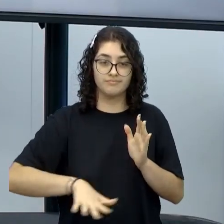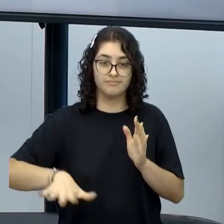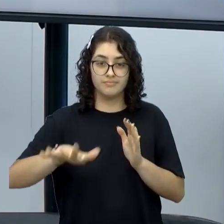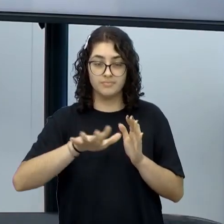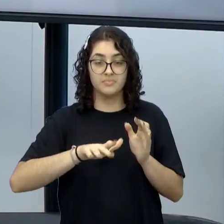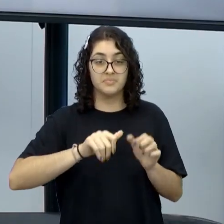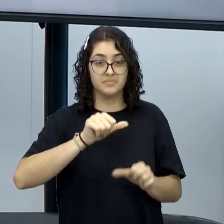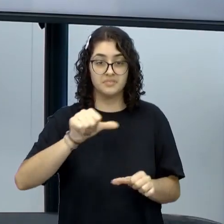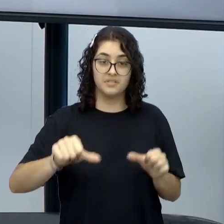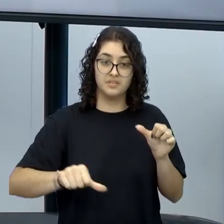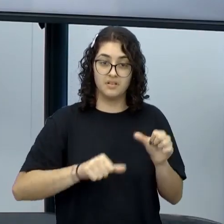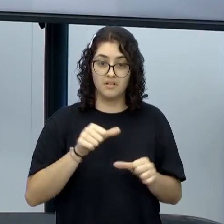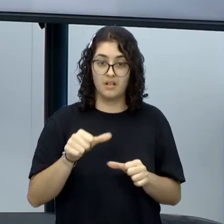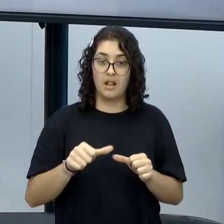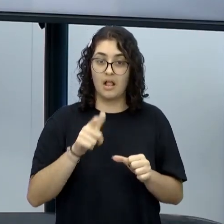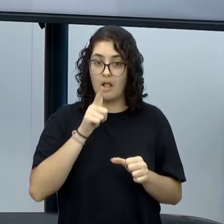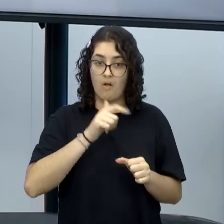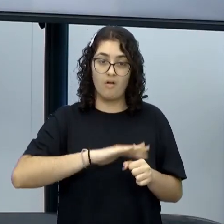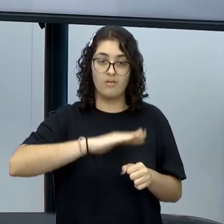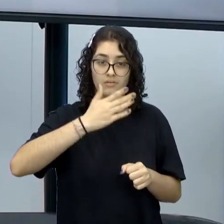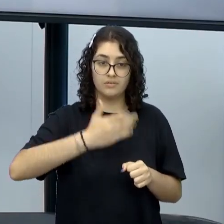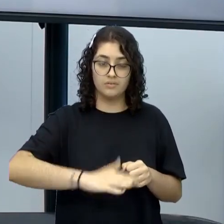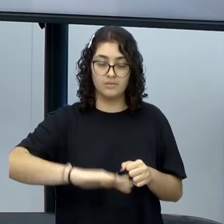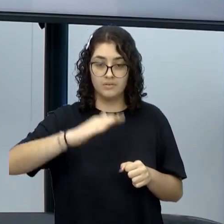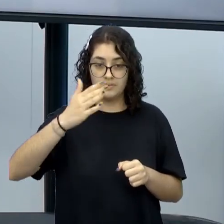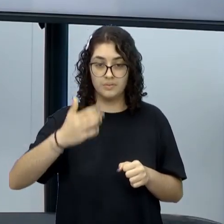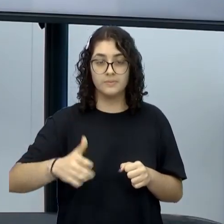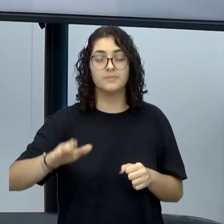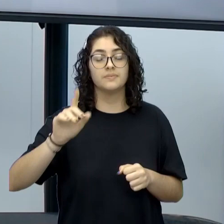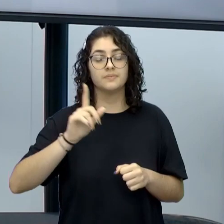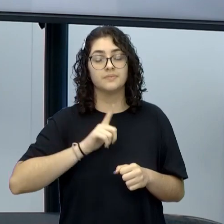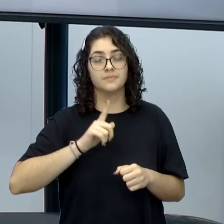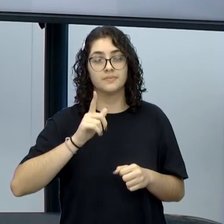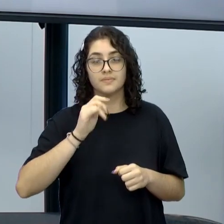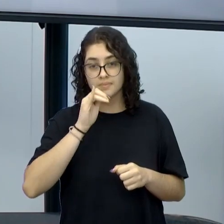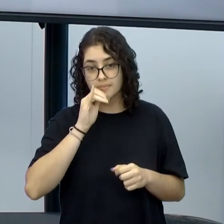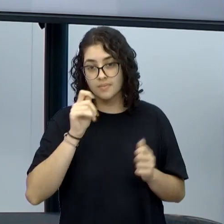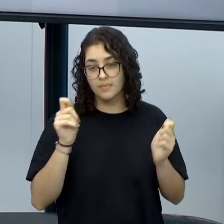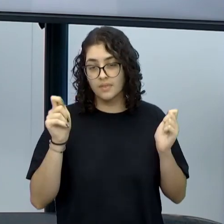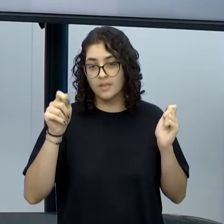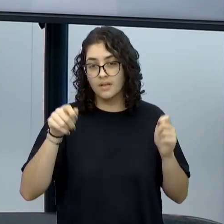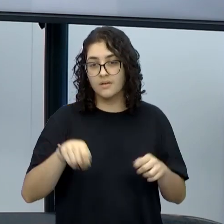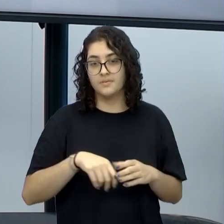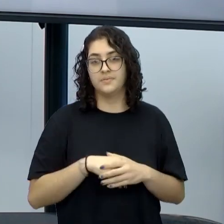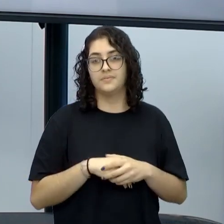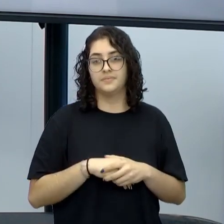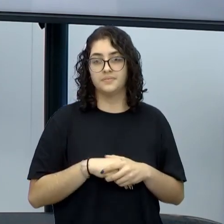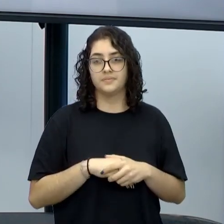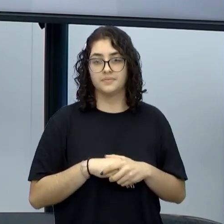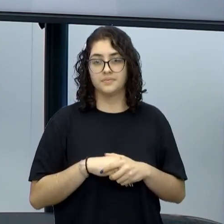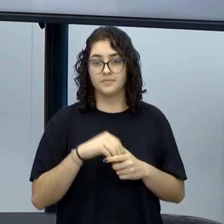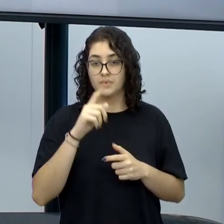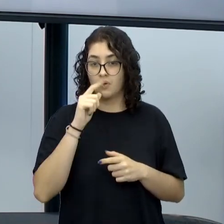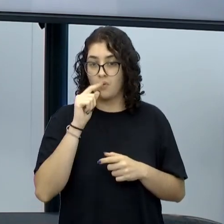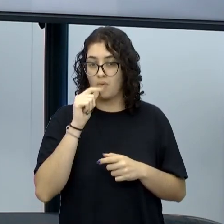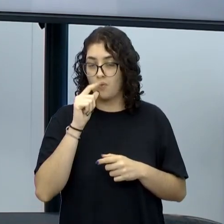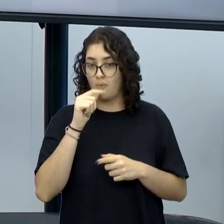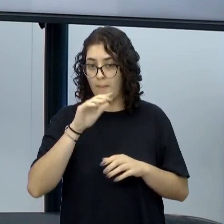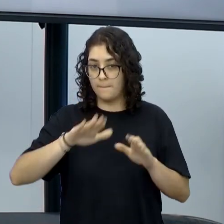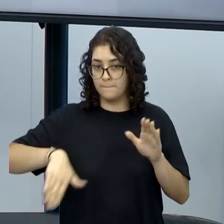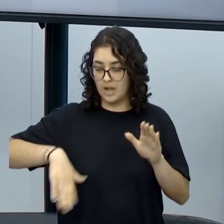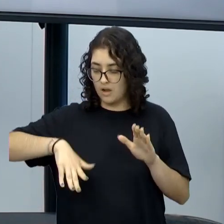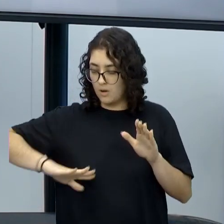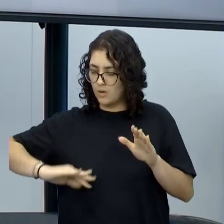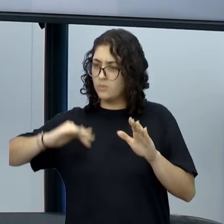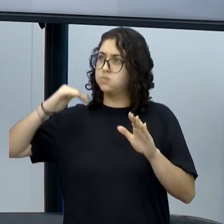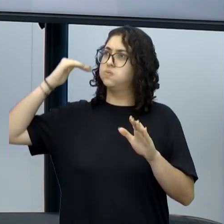muito diferentes do que o movimento de um rio. Então, você tem as marés que podem fazer com que, sei lá, a água do mar suba até quase